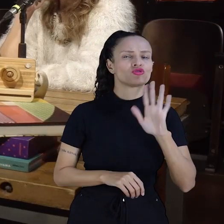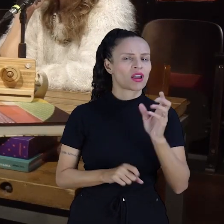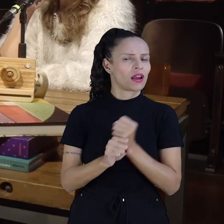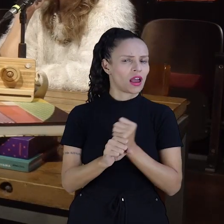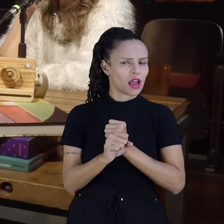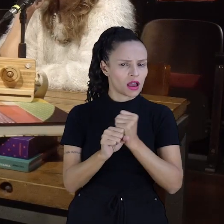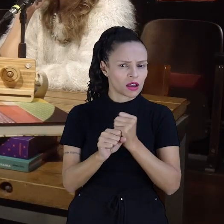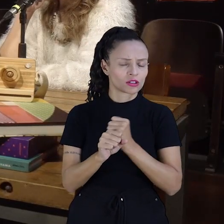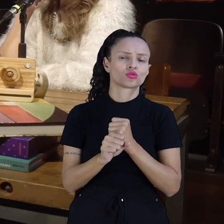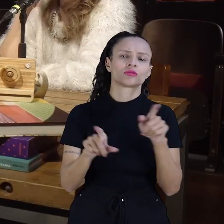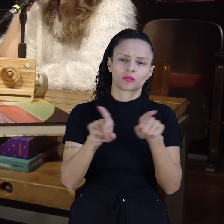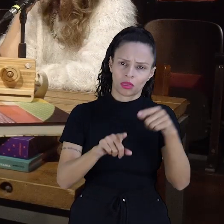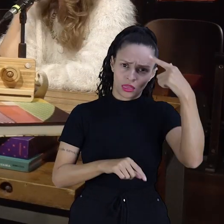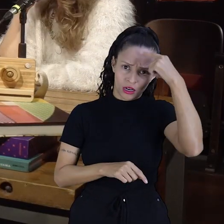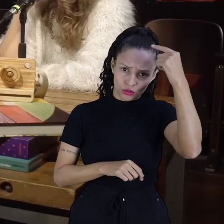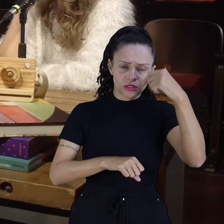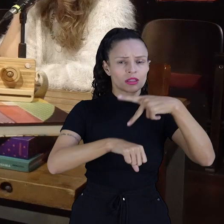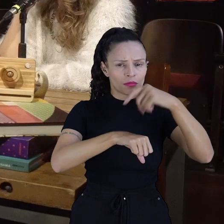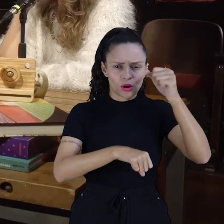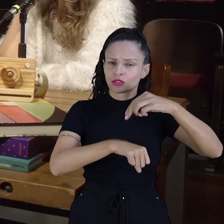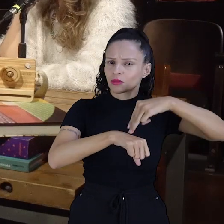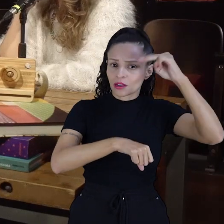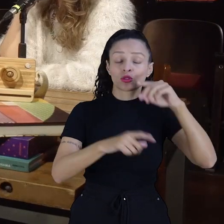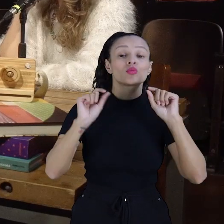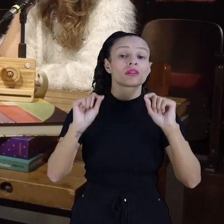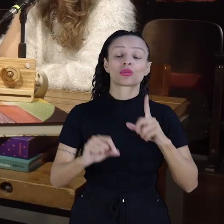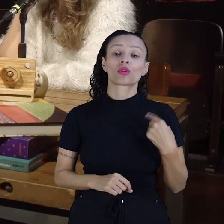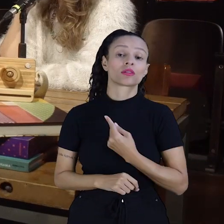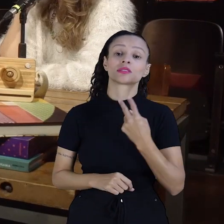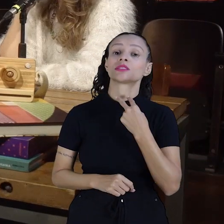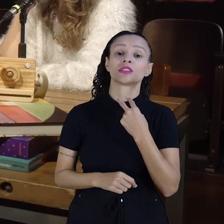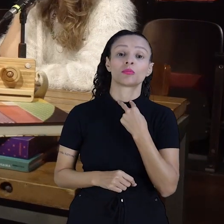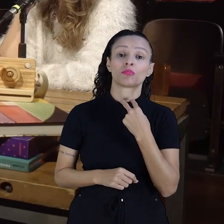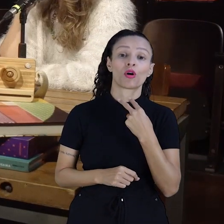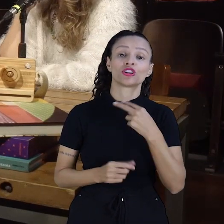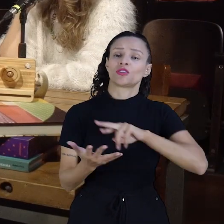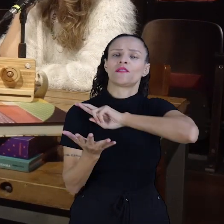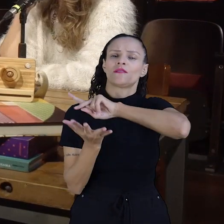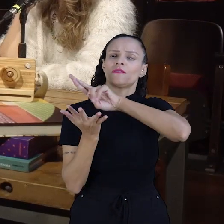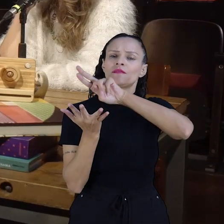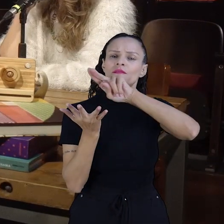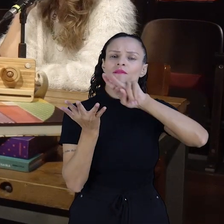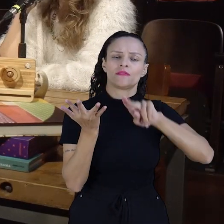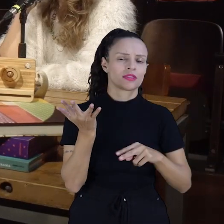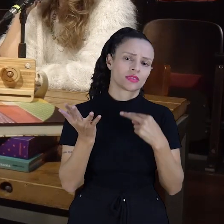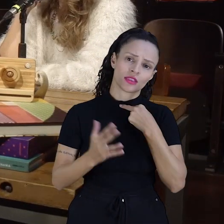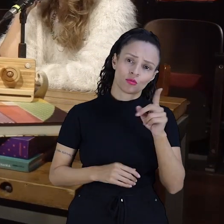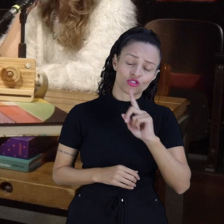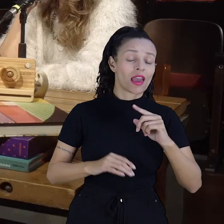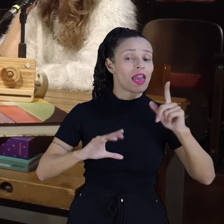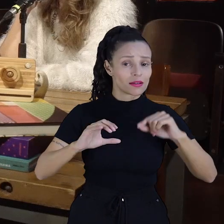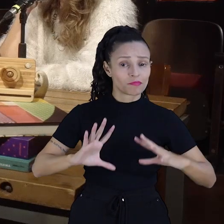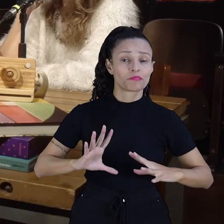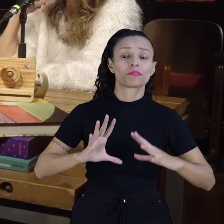escutei muitos anos, inclusive na graduação, na pós-graduação, no mestrado, de que nós não poderíamos ser polivalentes.